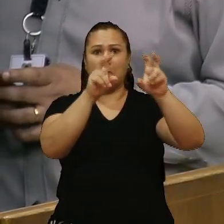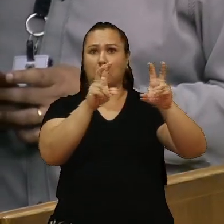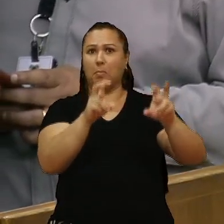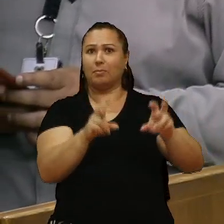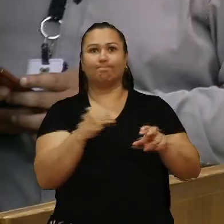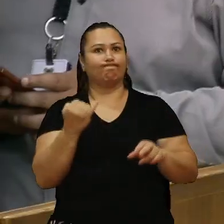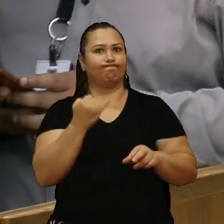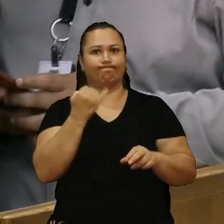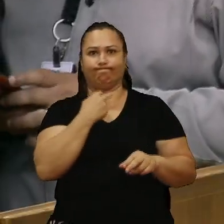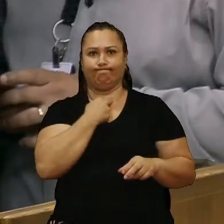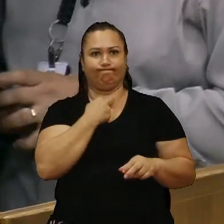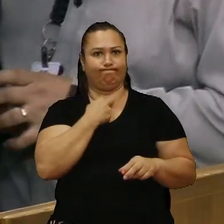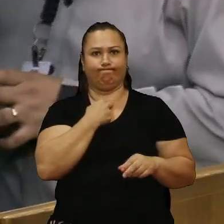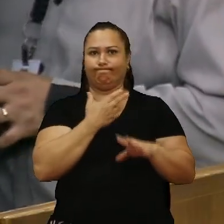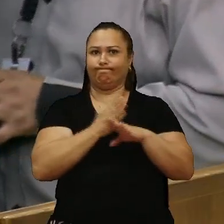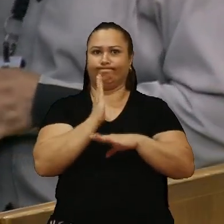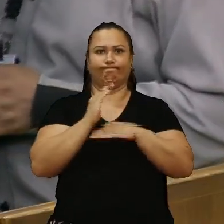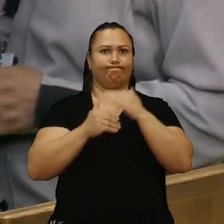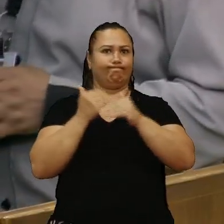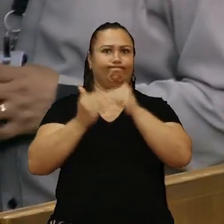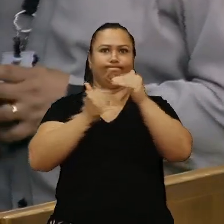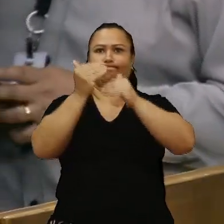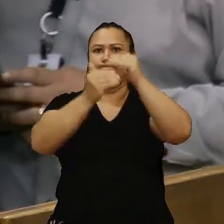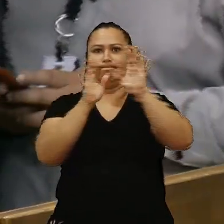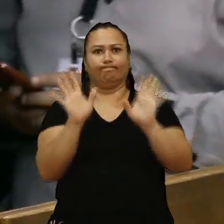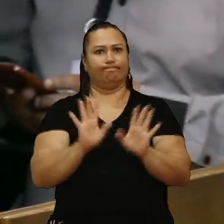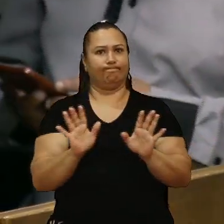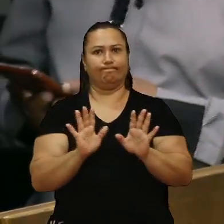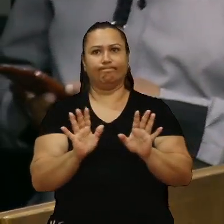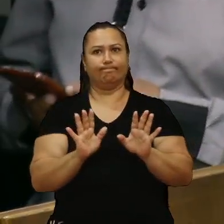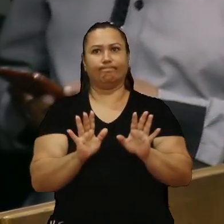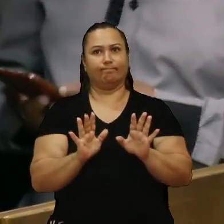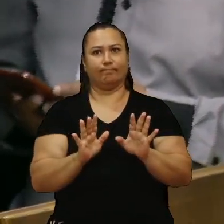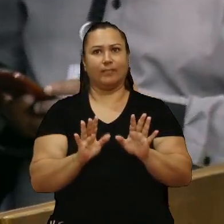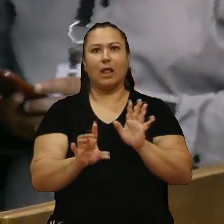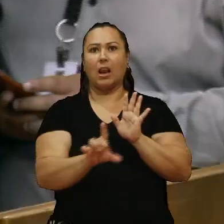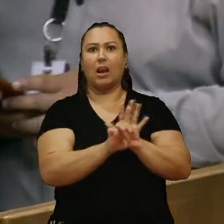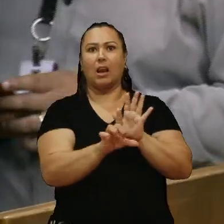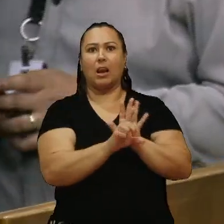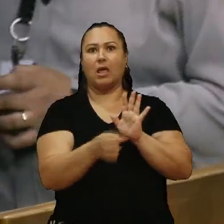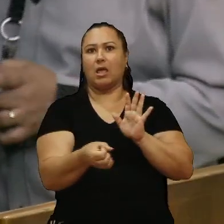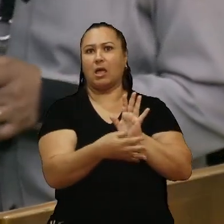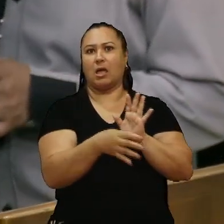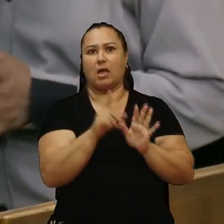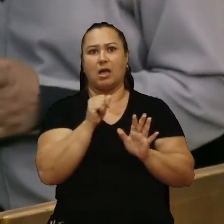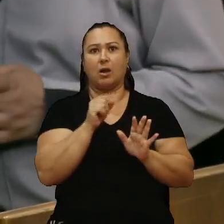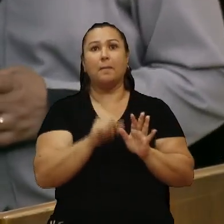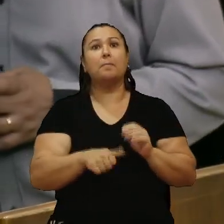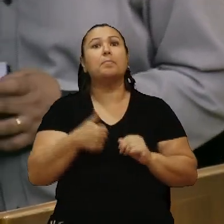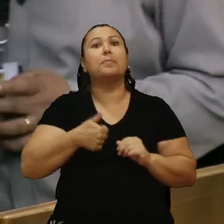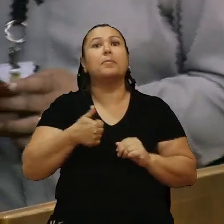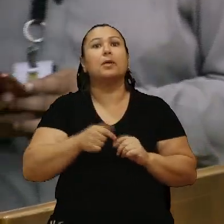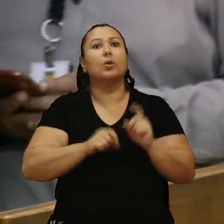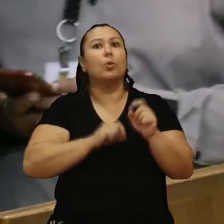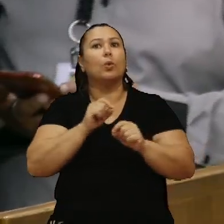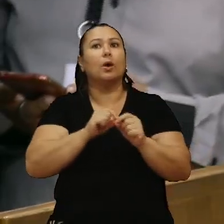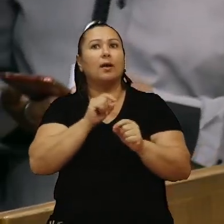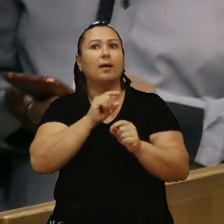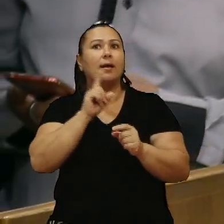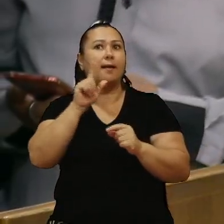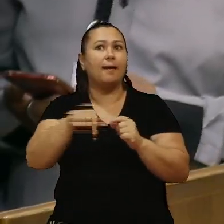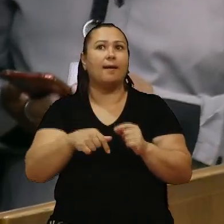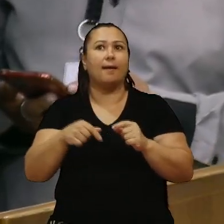não poderiam avançar na nova Lei das Águas. A primeira questão tem direta relação com a